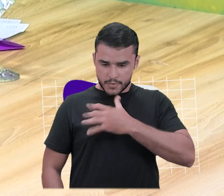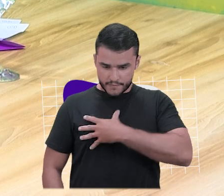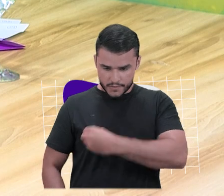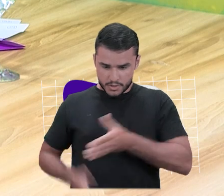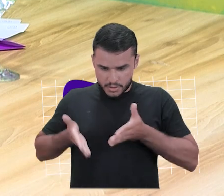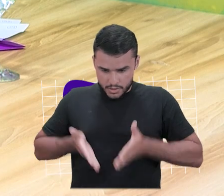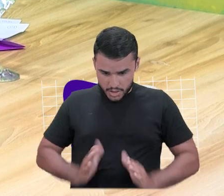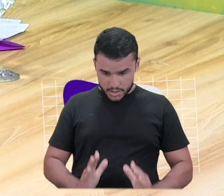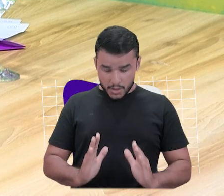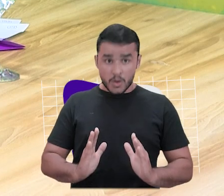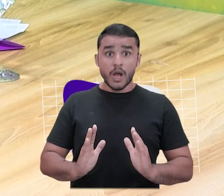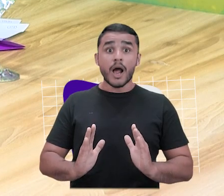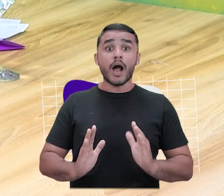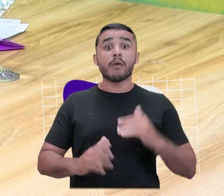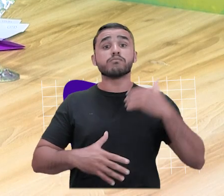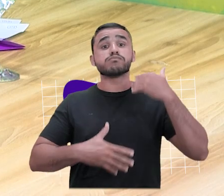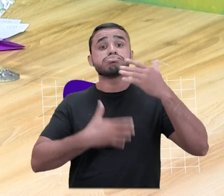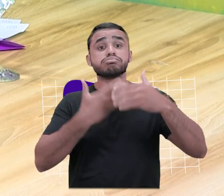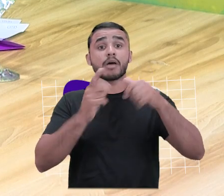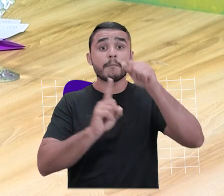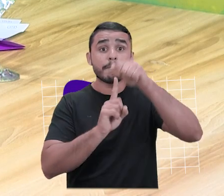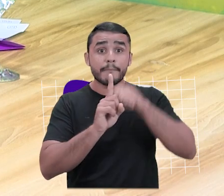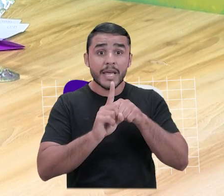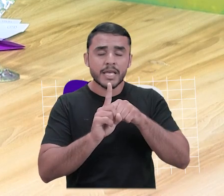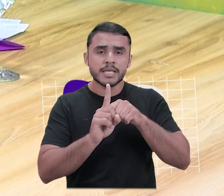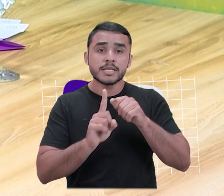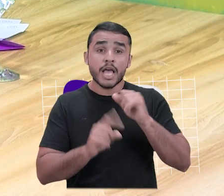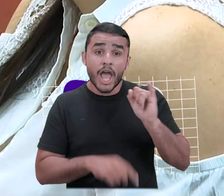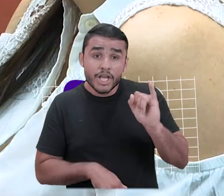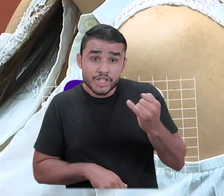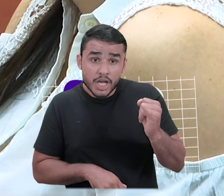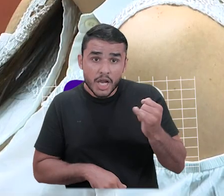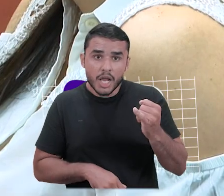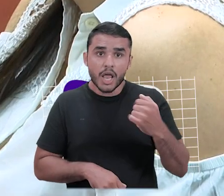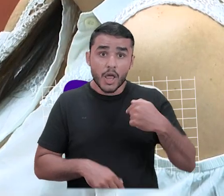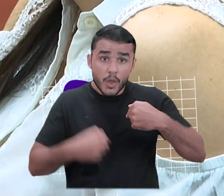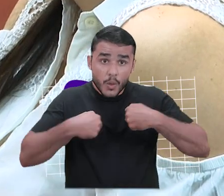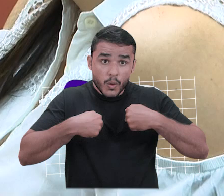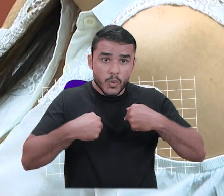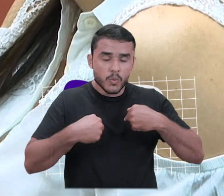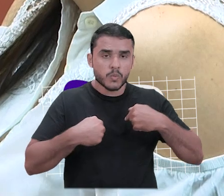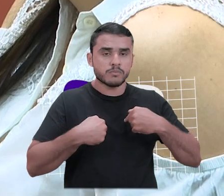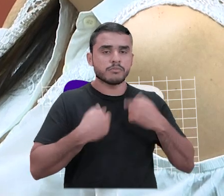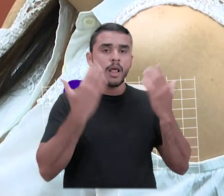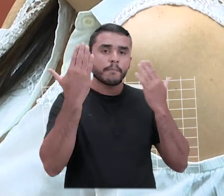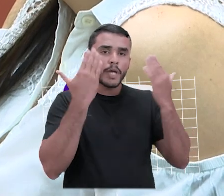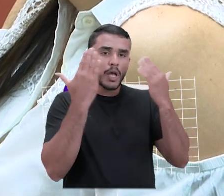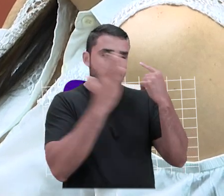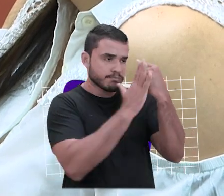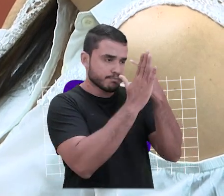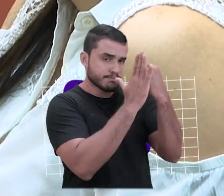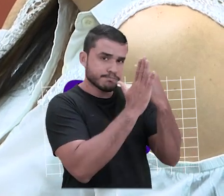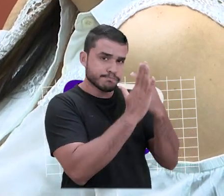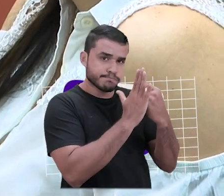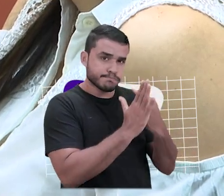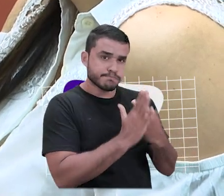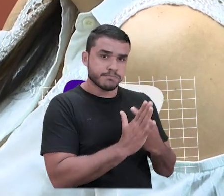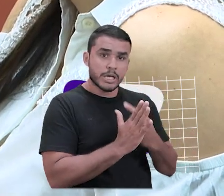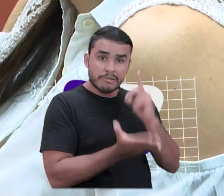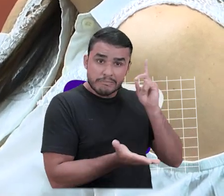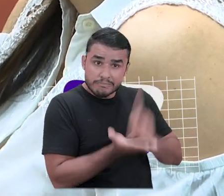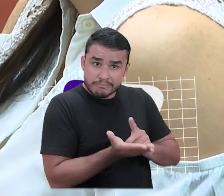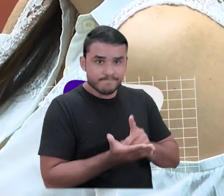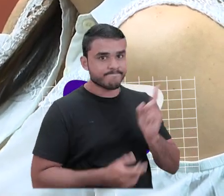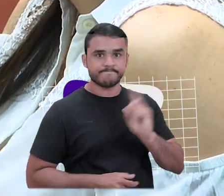laudo, mas isso não resolveu as questões, porque, na verdade, era um laudo psicológico. Sim. E ele não tem uma validade legal e